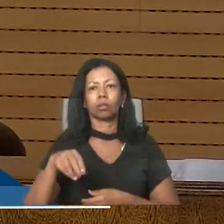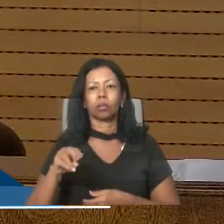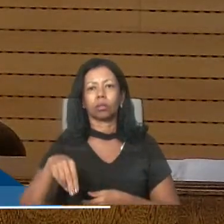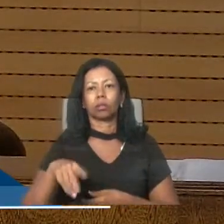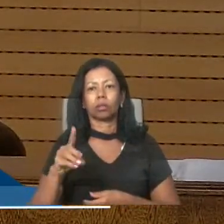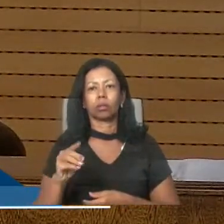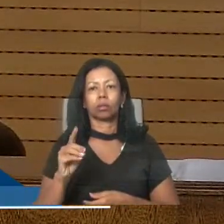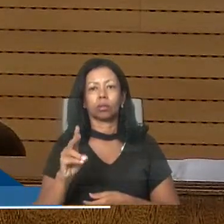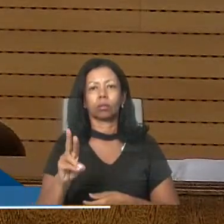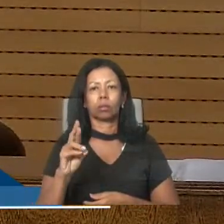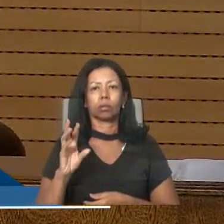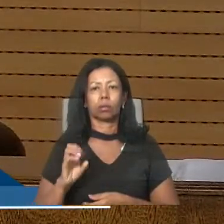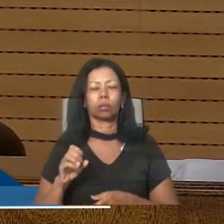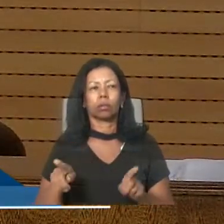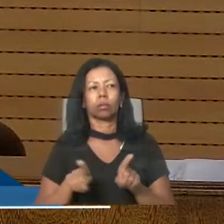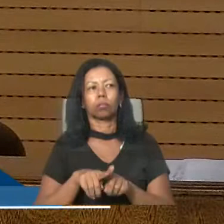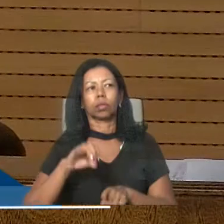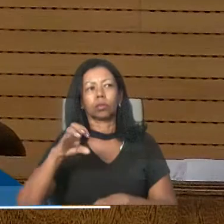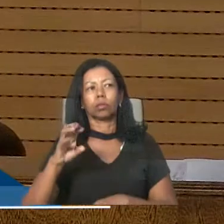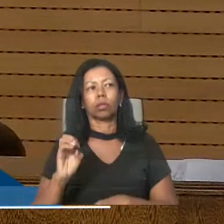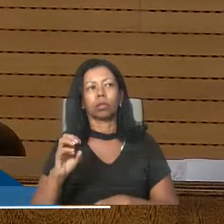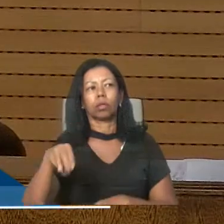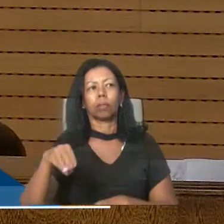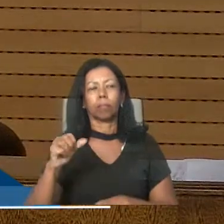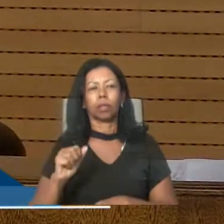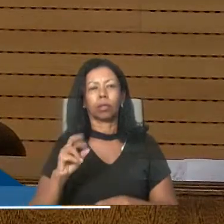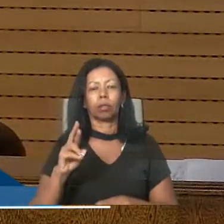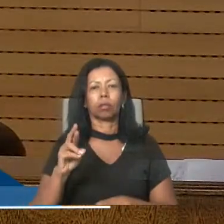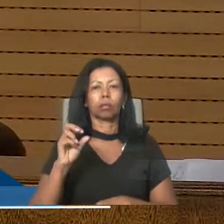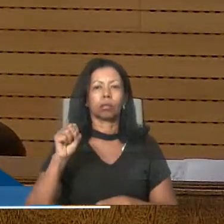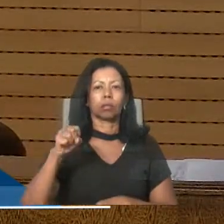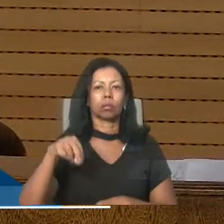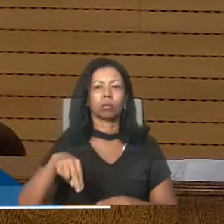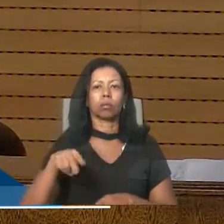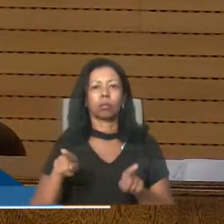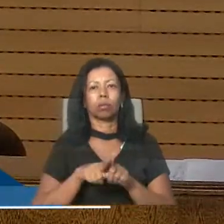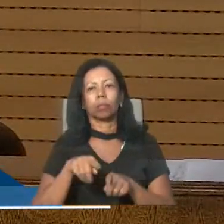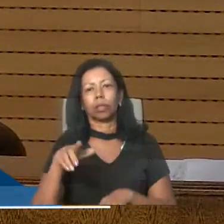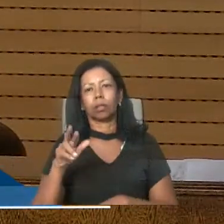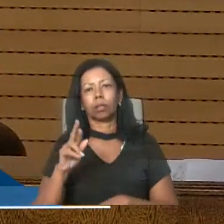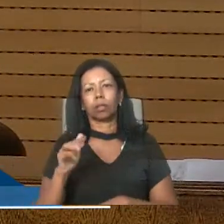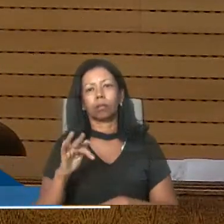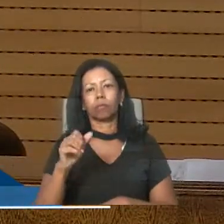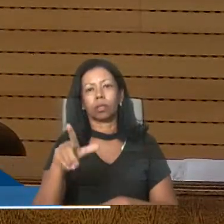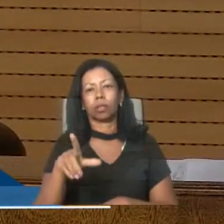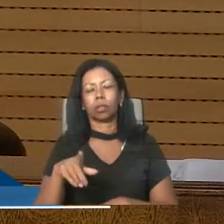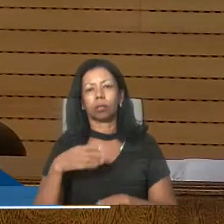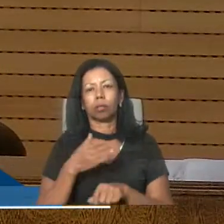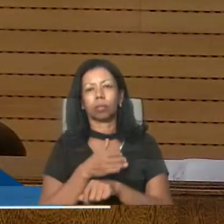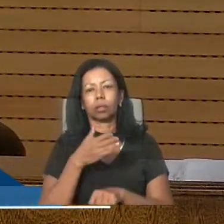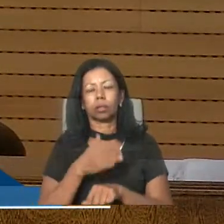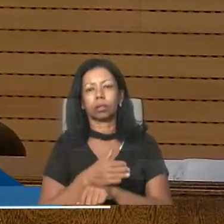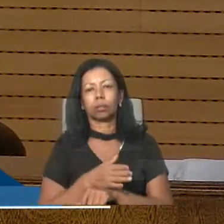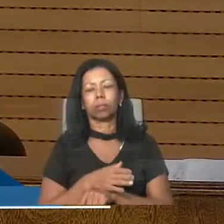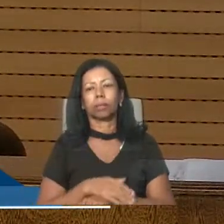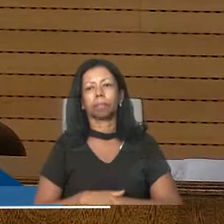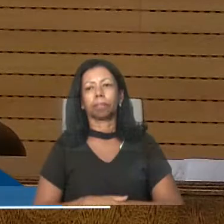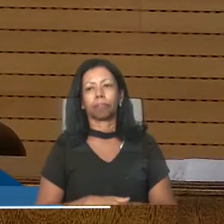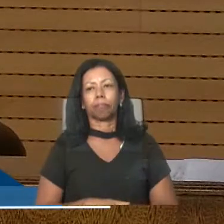e relator. João Emerson Alves de Souza, vice-presidente. Rafael de Souza Vilar, membro, com